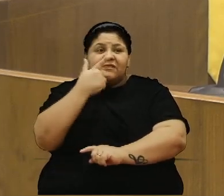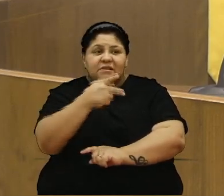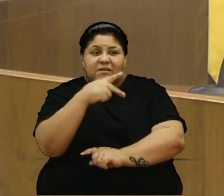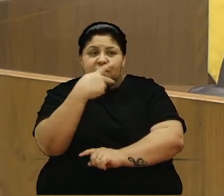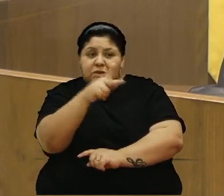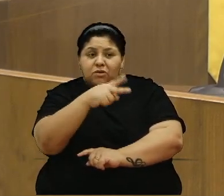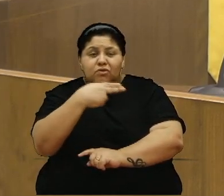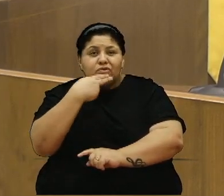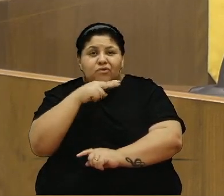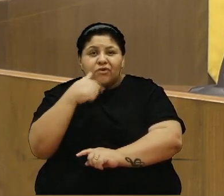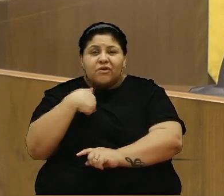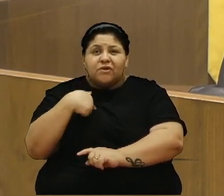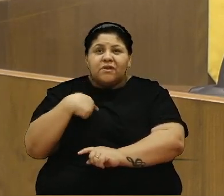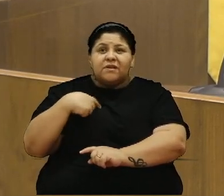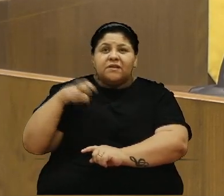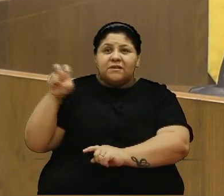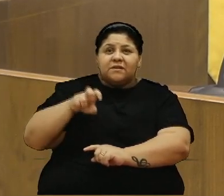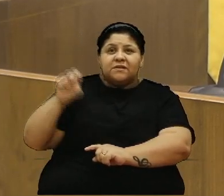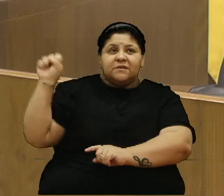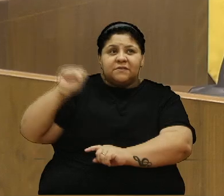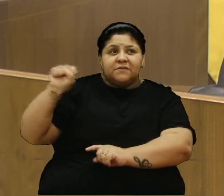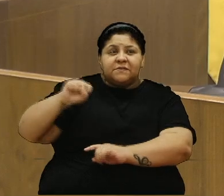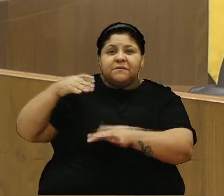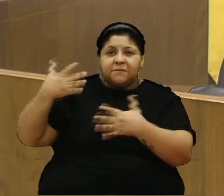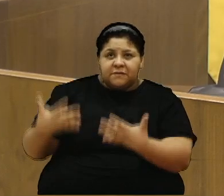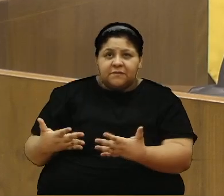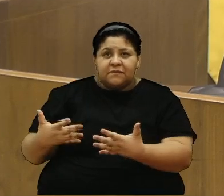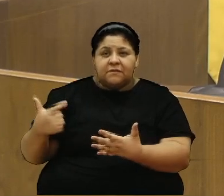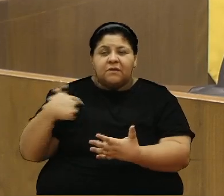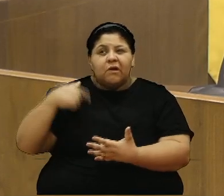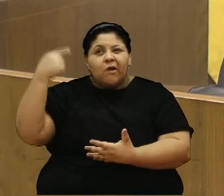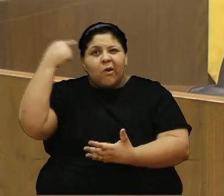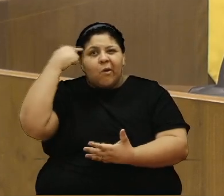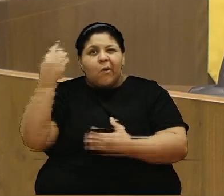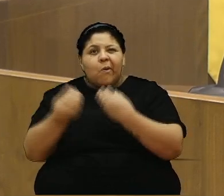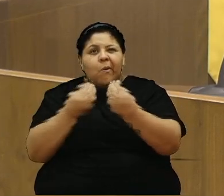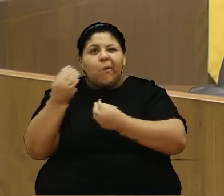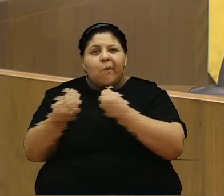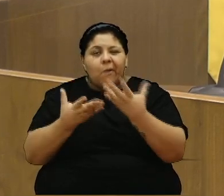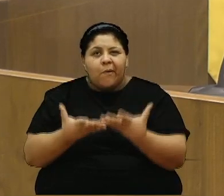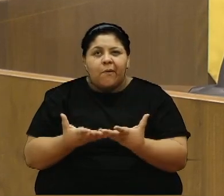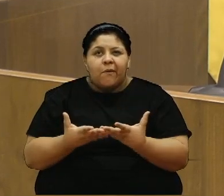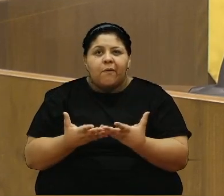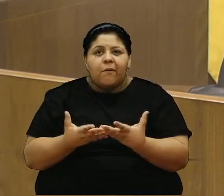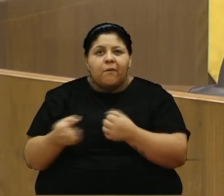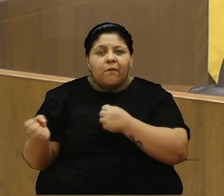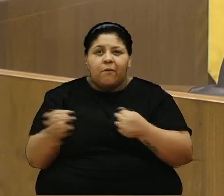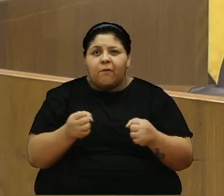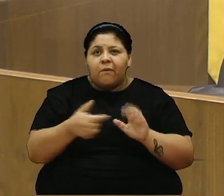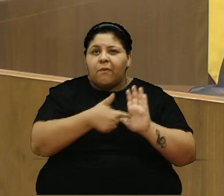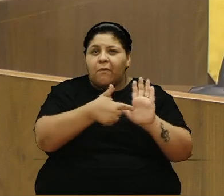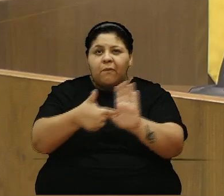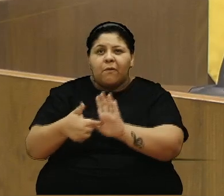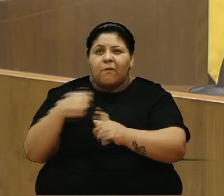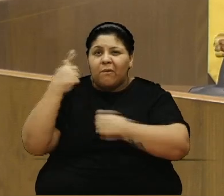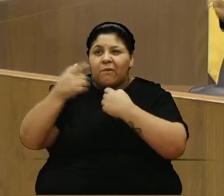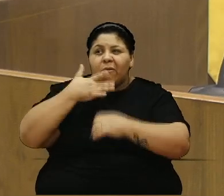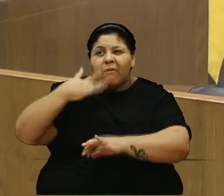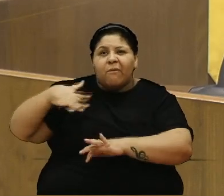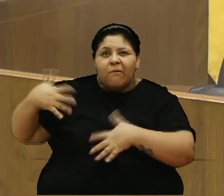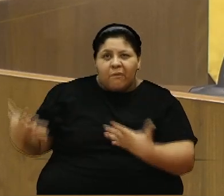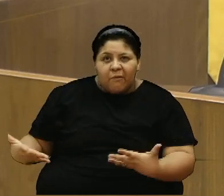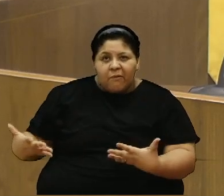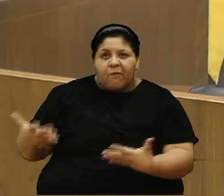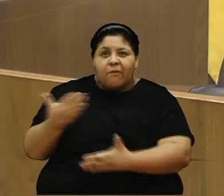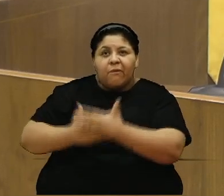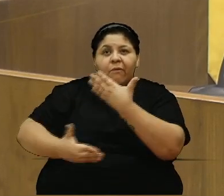neta. Eu tenho 5 sobrinhos. E aí eu também fico pensando como que nós temos que nos preocupar com as crianças dessa forma.